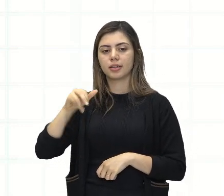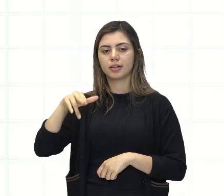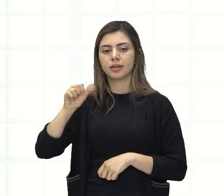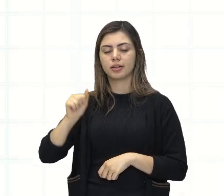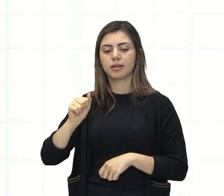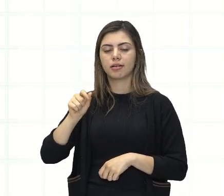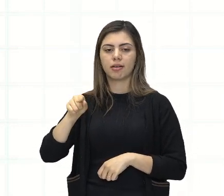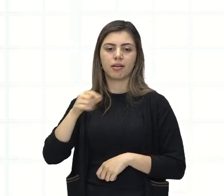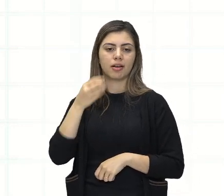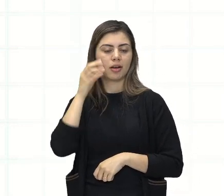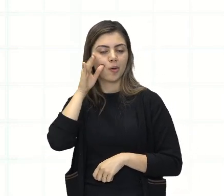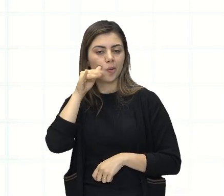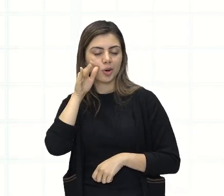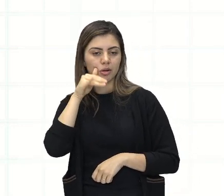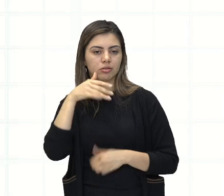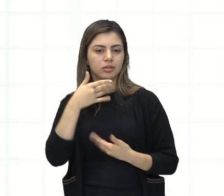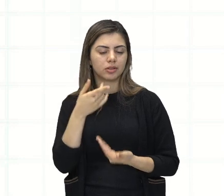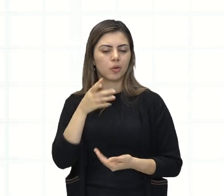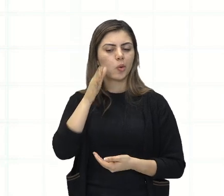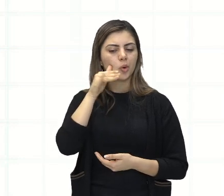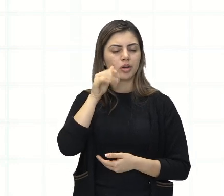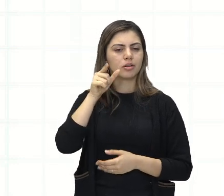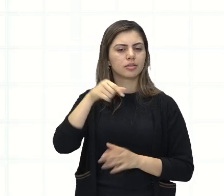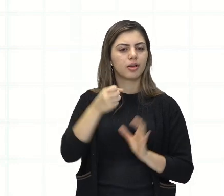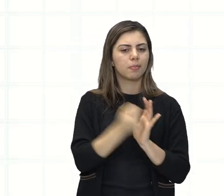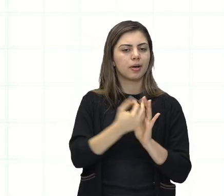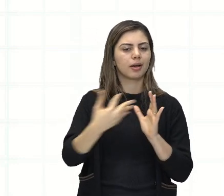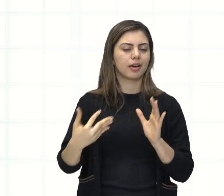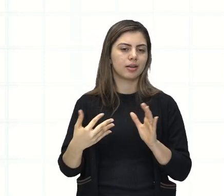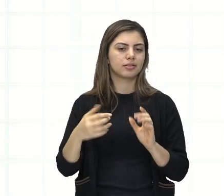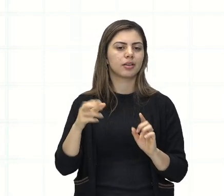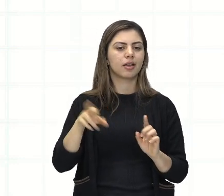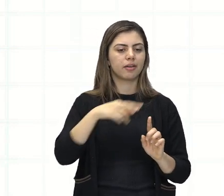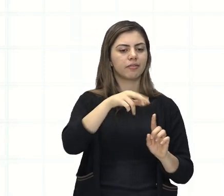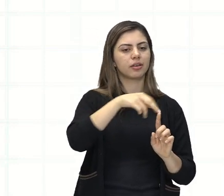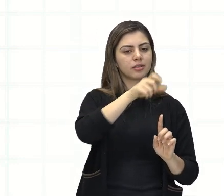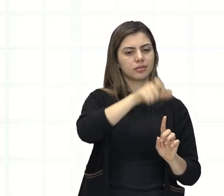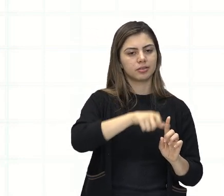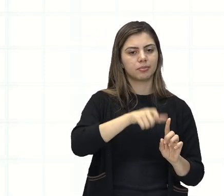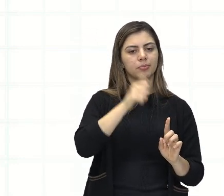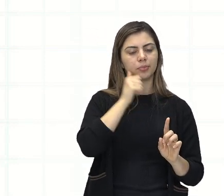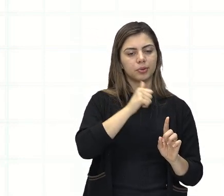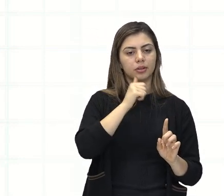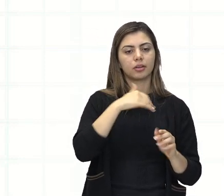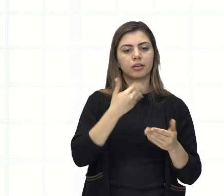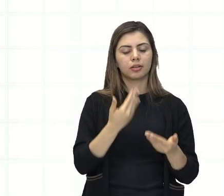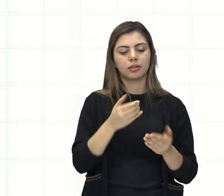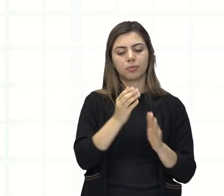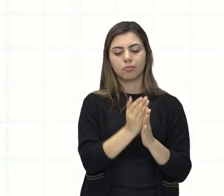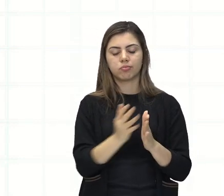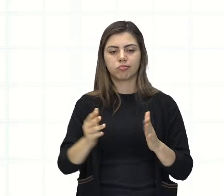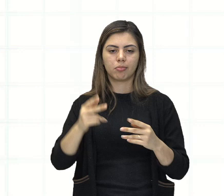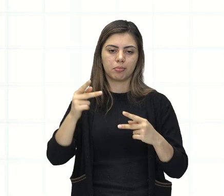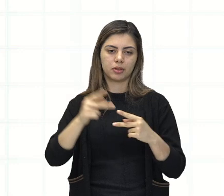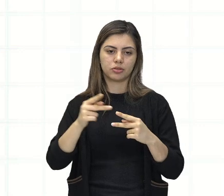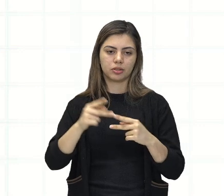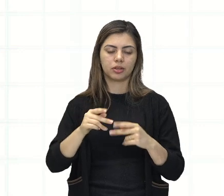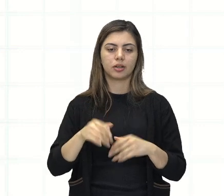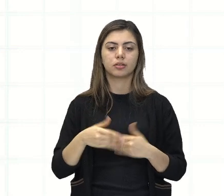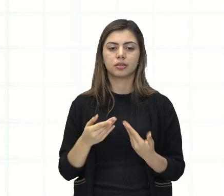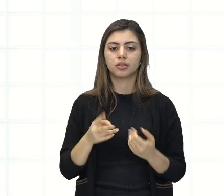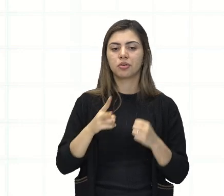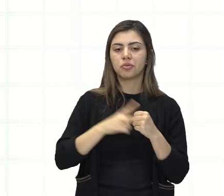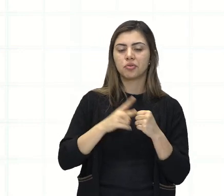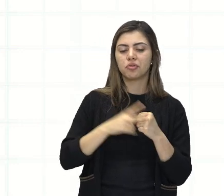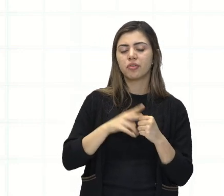é uma característica. De quem, professora? Do sujeito. Se tem um sujeito, o restante é o predicado. O verbo só